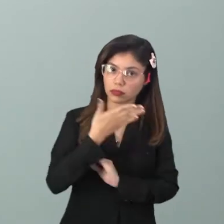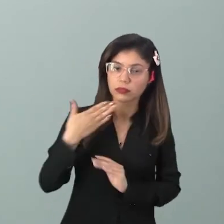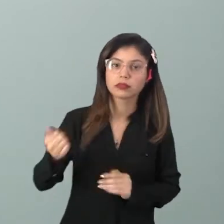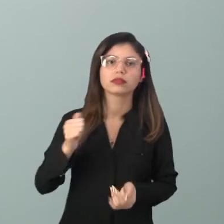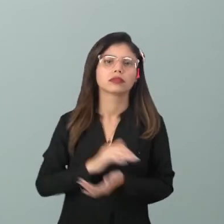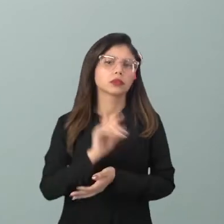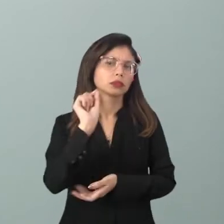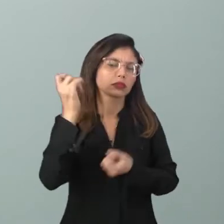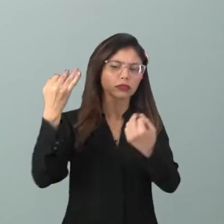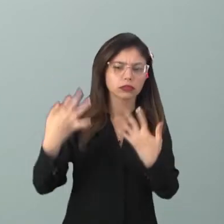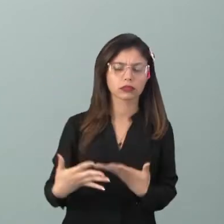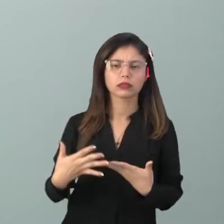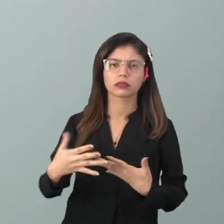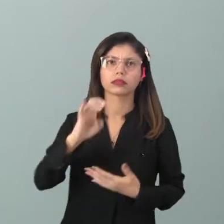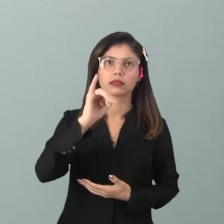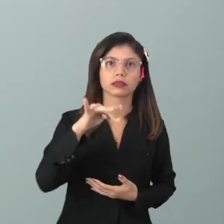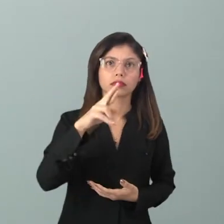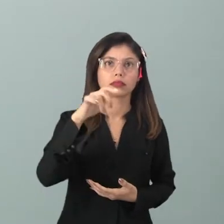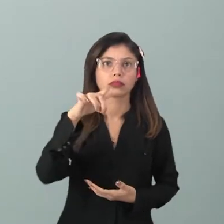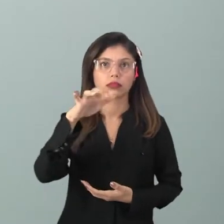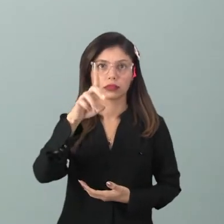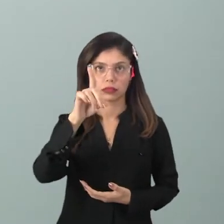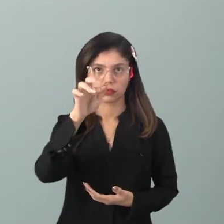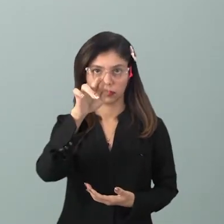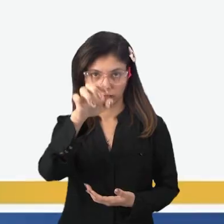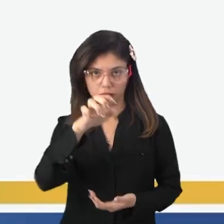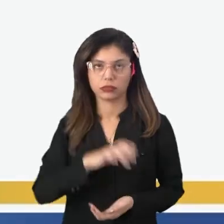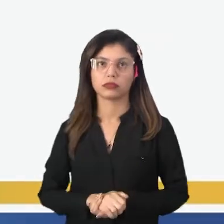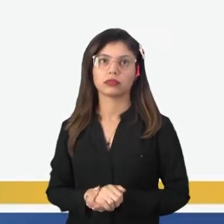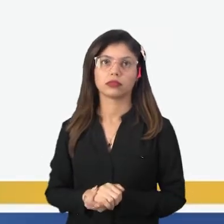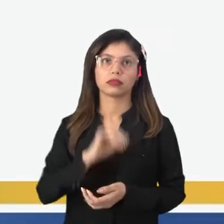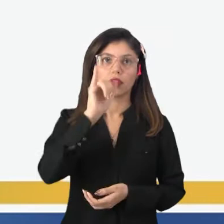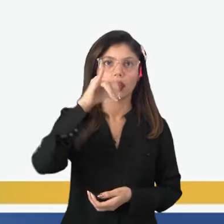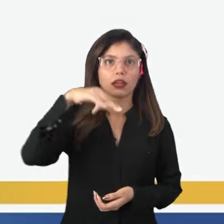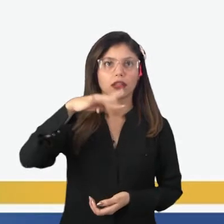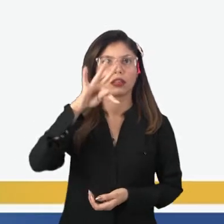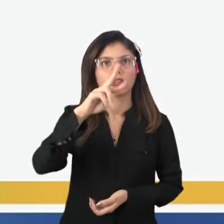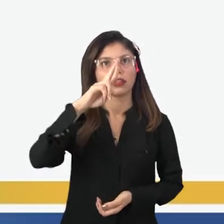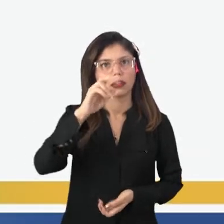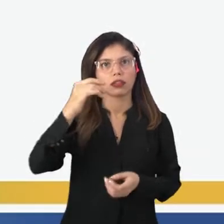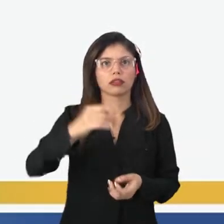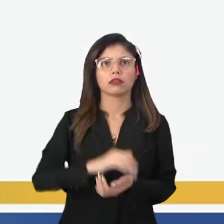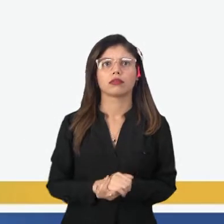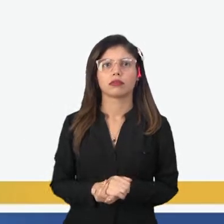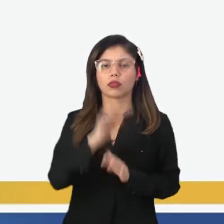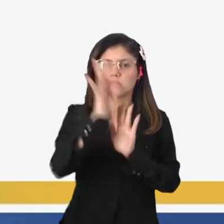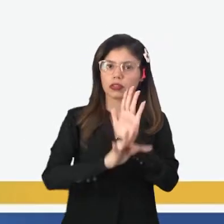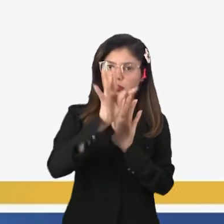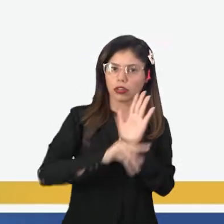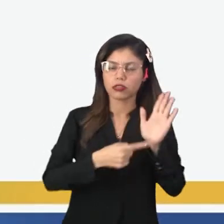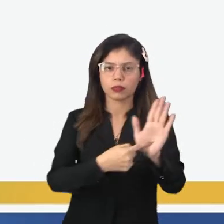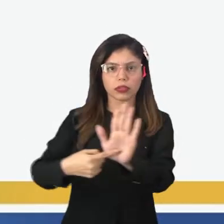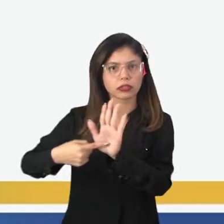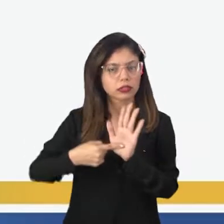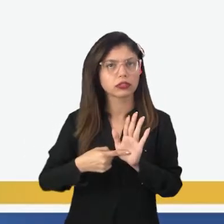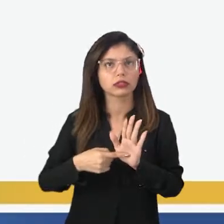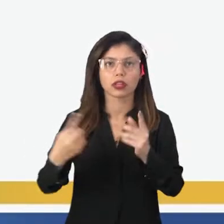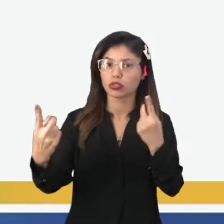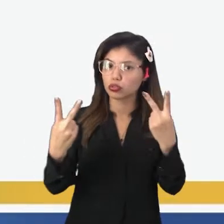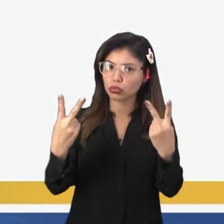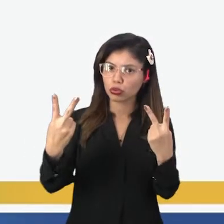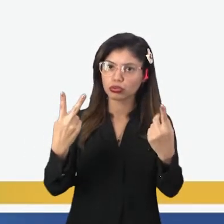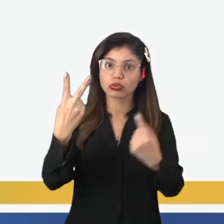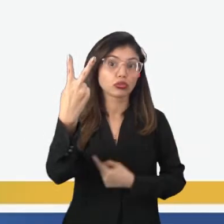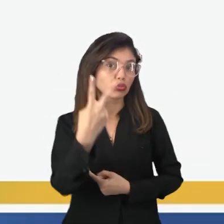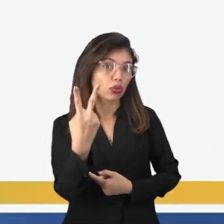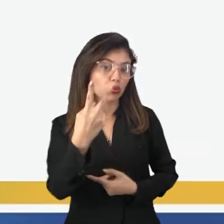melhor do que se trata a intertextualidade. A intertextualidade é um recurso realizado entre